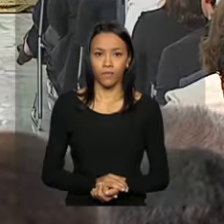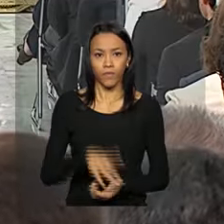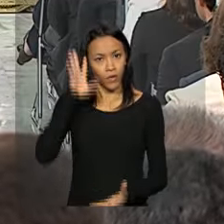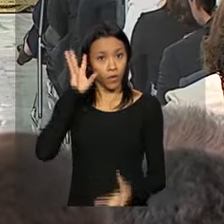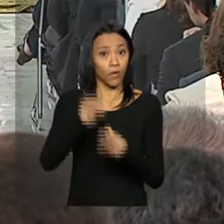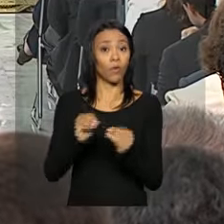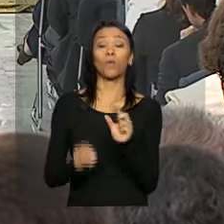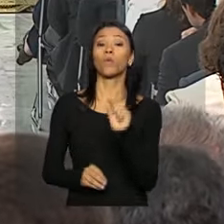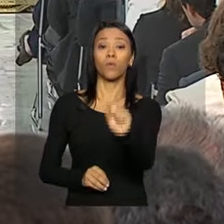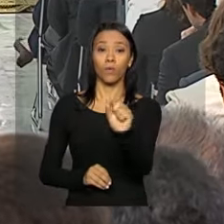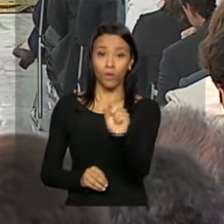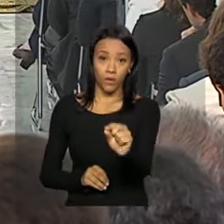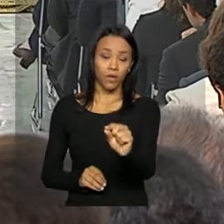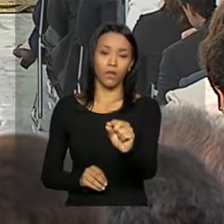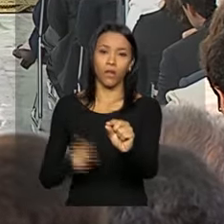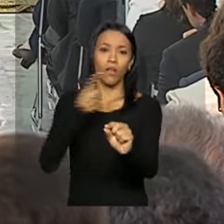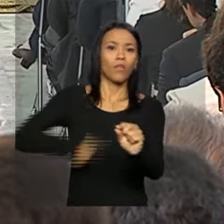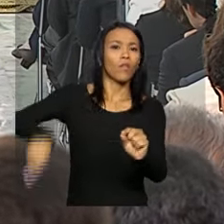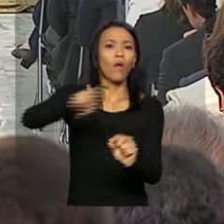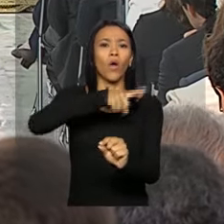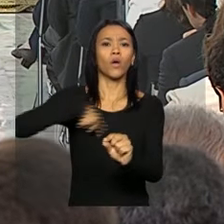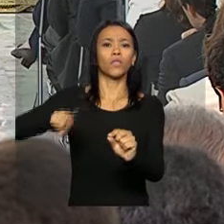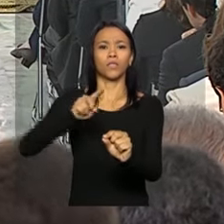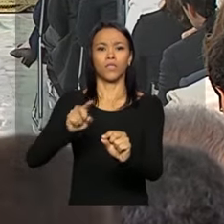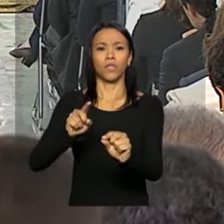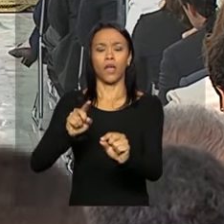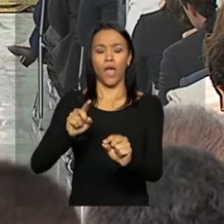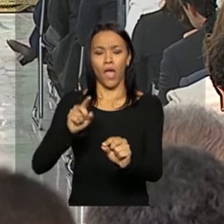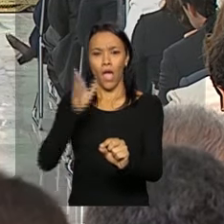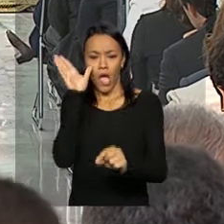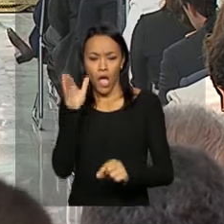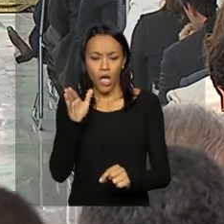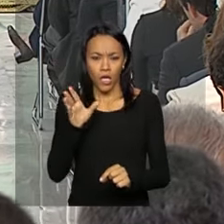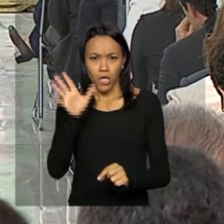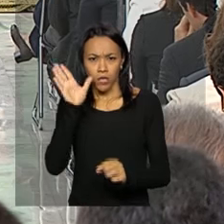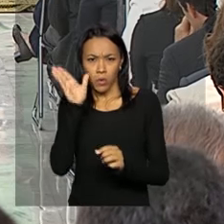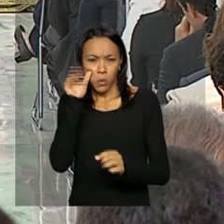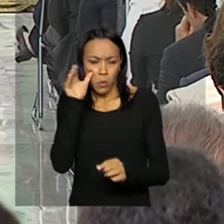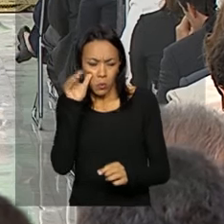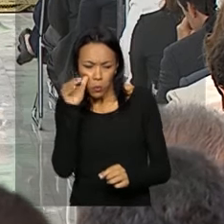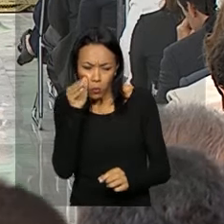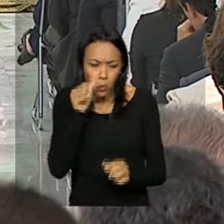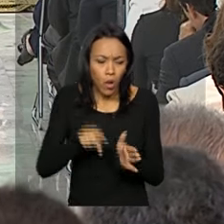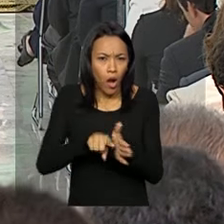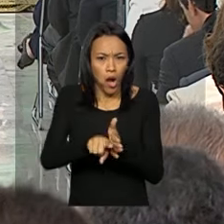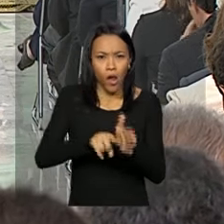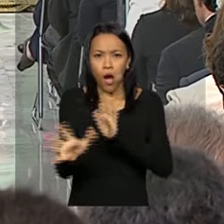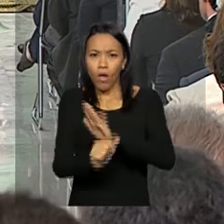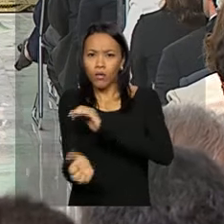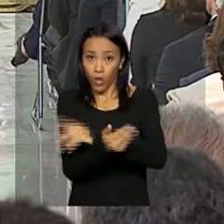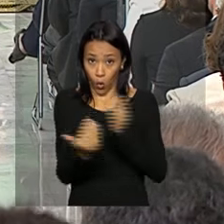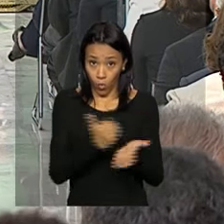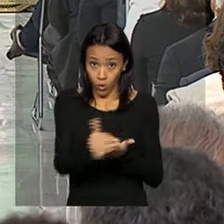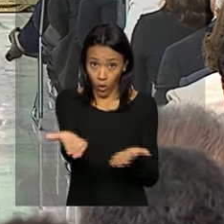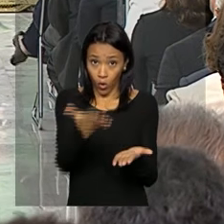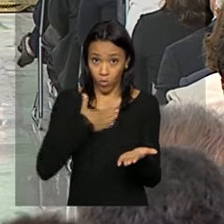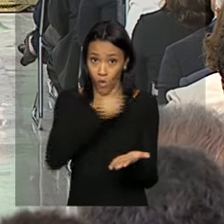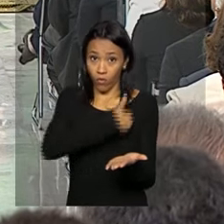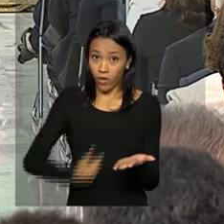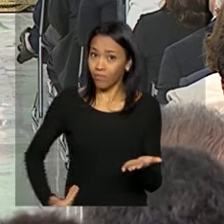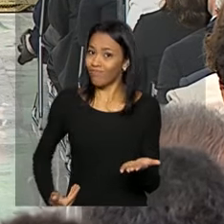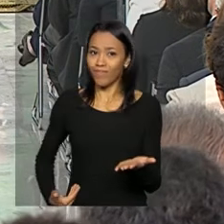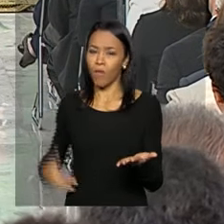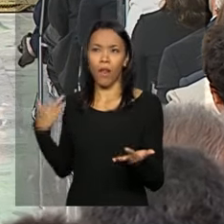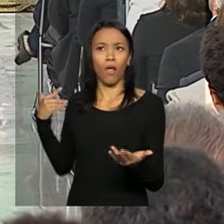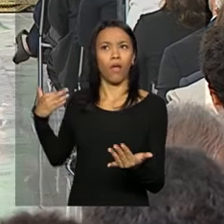Afinal, não estamos investigando a corrupção porque ela começou agora em meu governo. A corrupção está